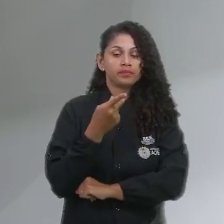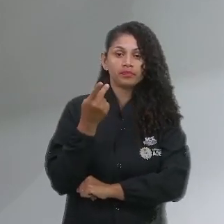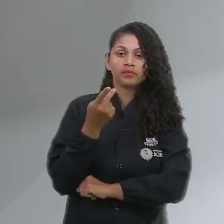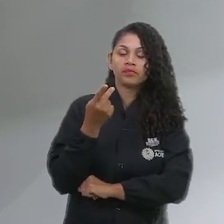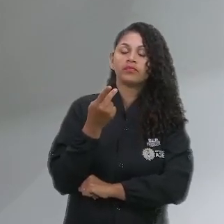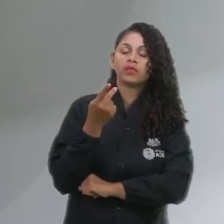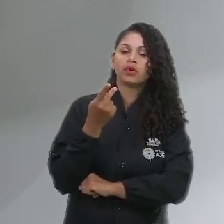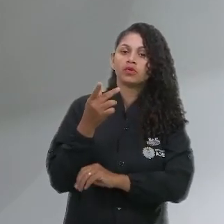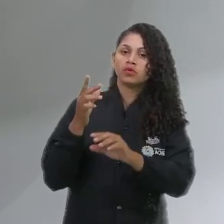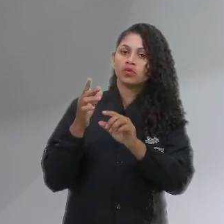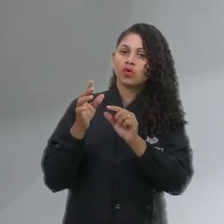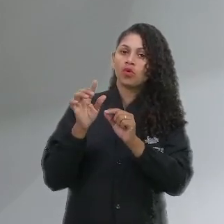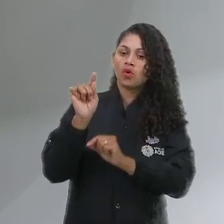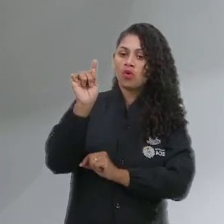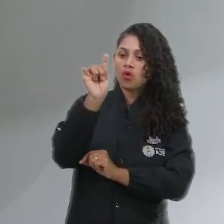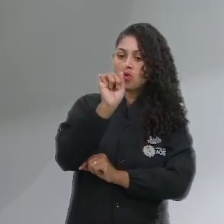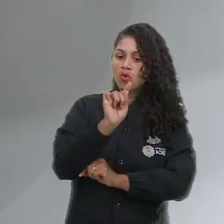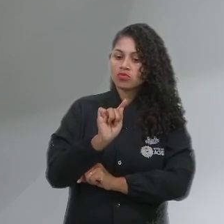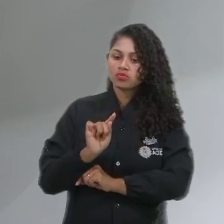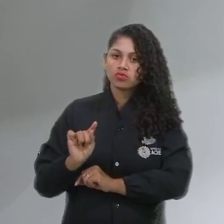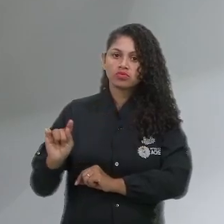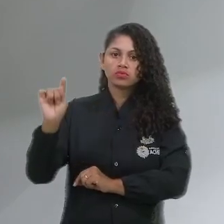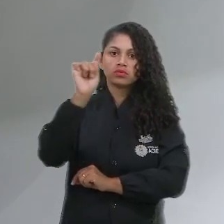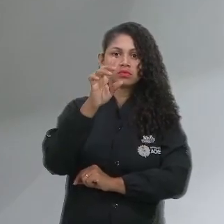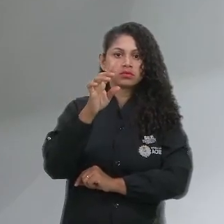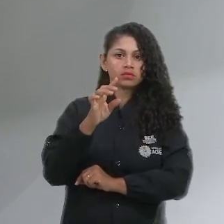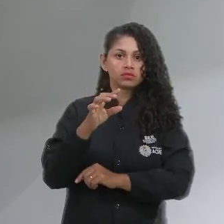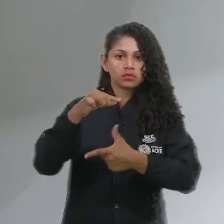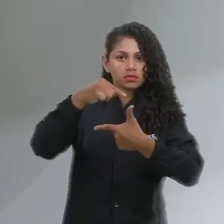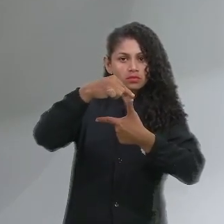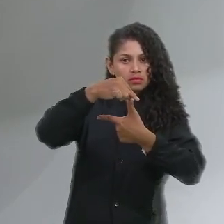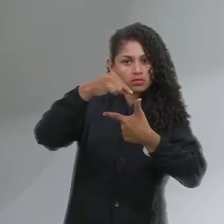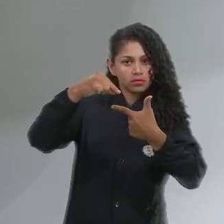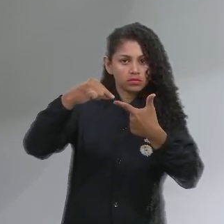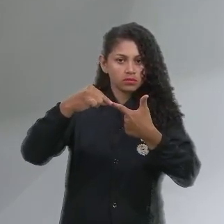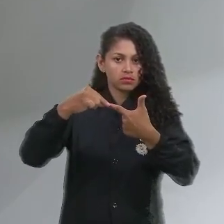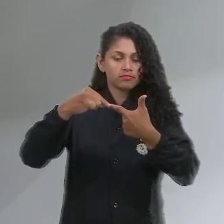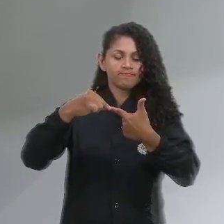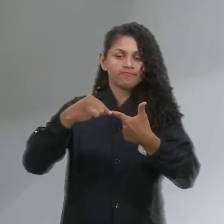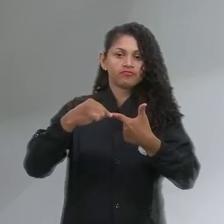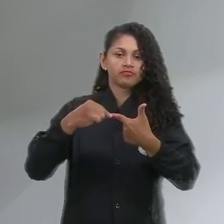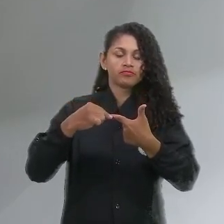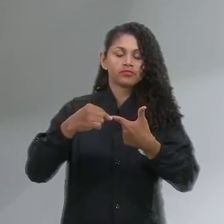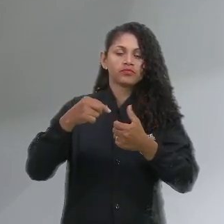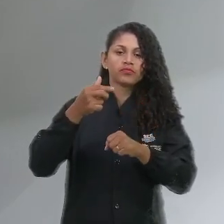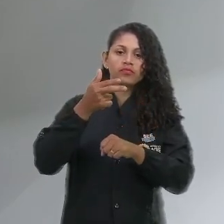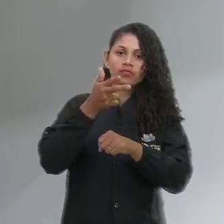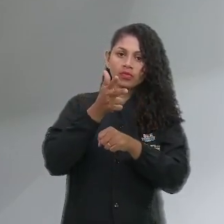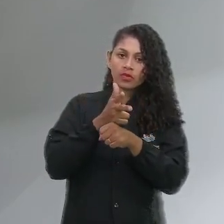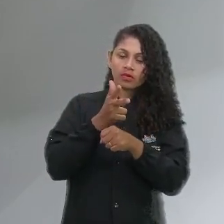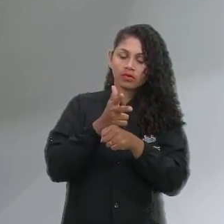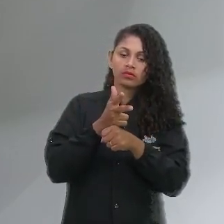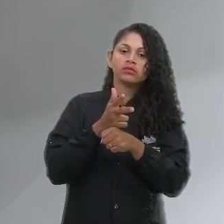círculo trigonométrico. Vamos definir esse objeto. Para isso, para essa videoaula,